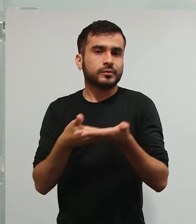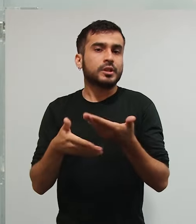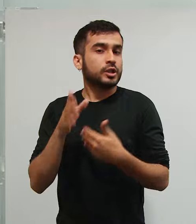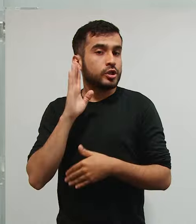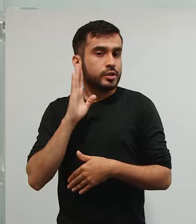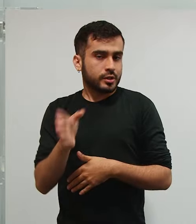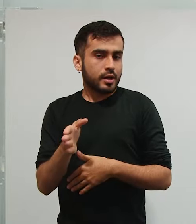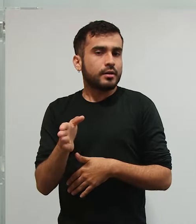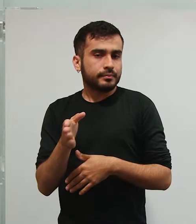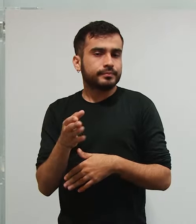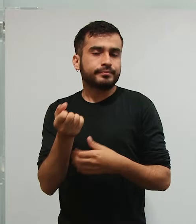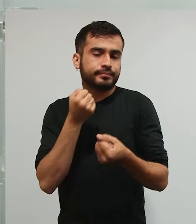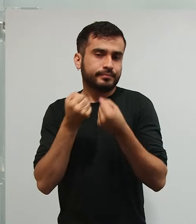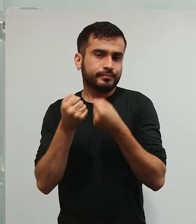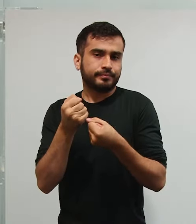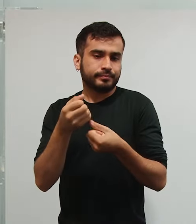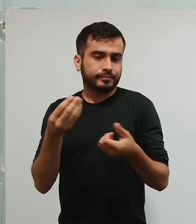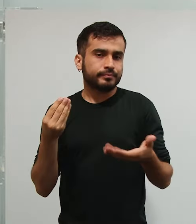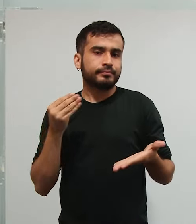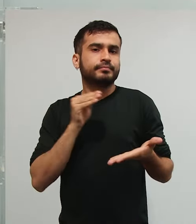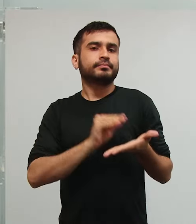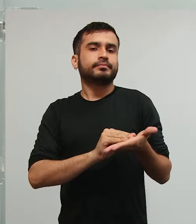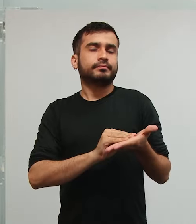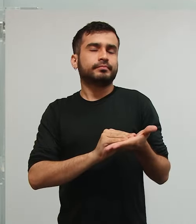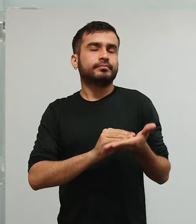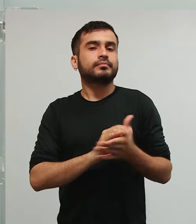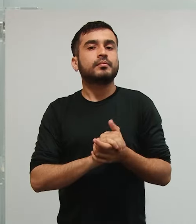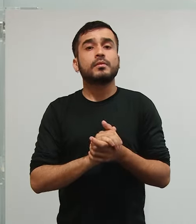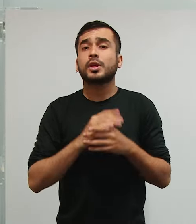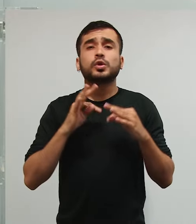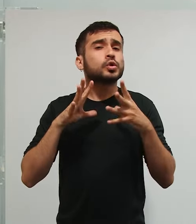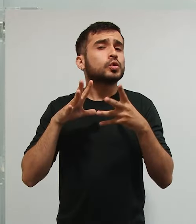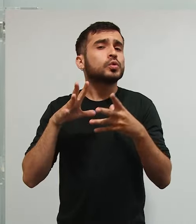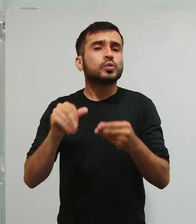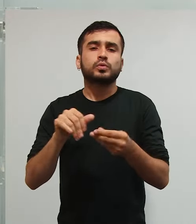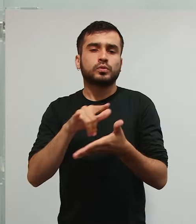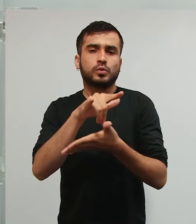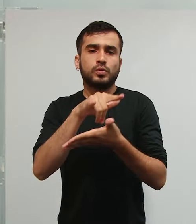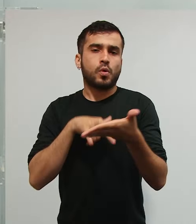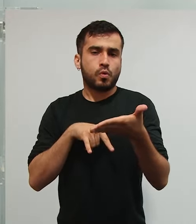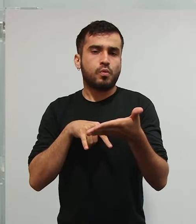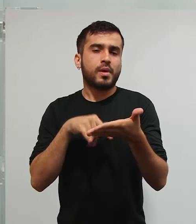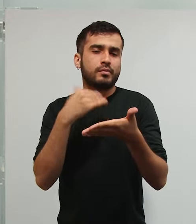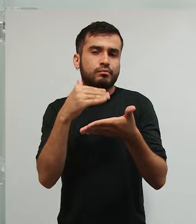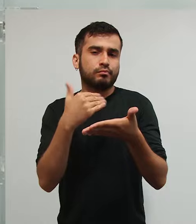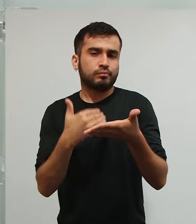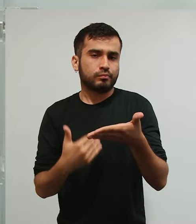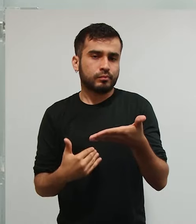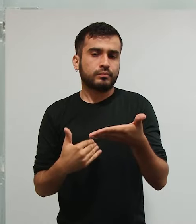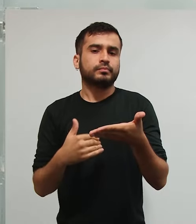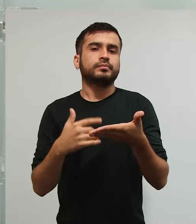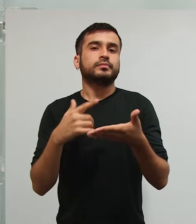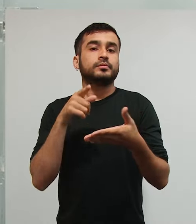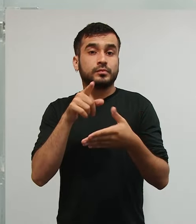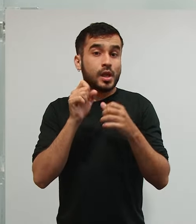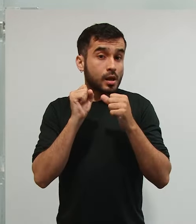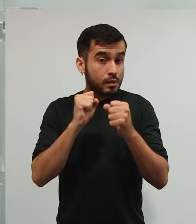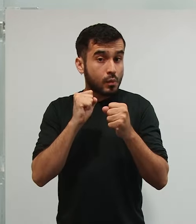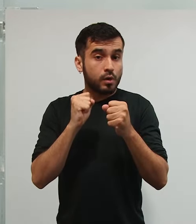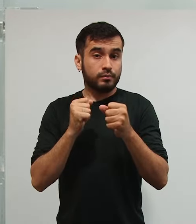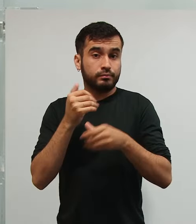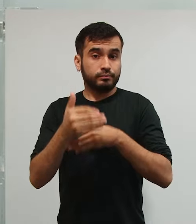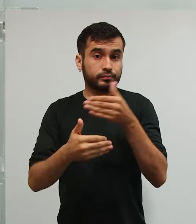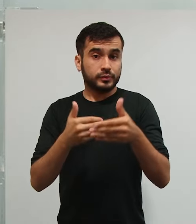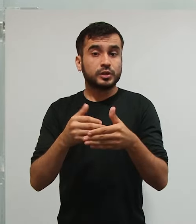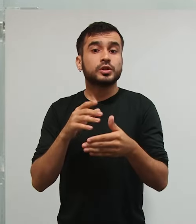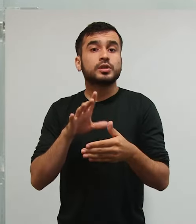conhecimentos, essa construção que você obteve por meio da entrevista. Todos os documentos necessários para